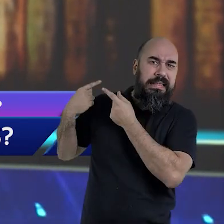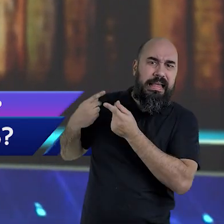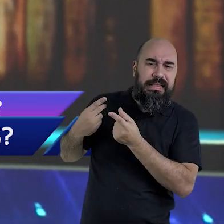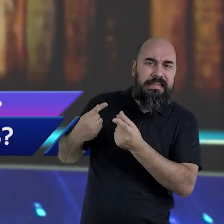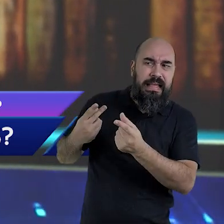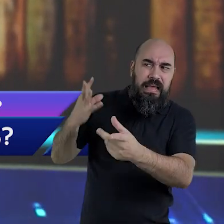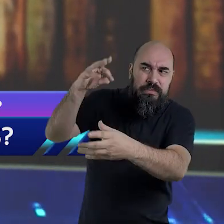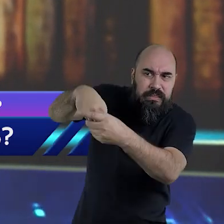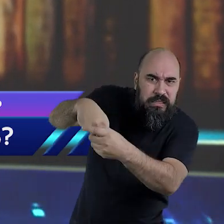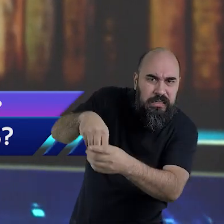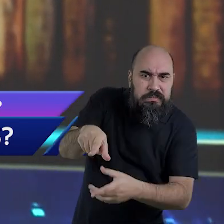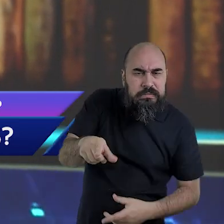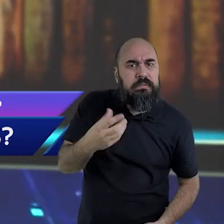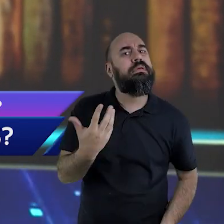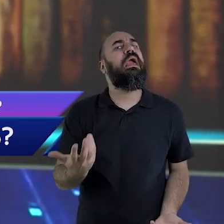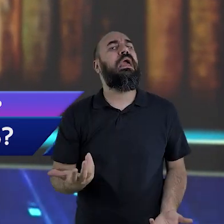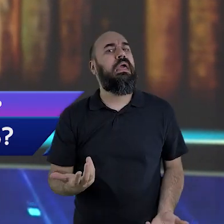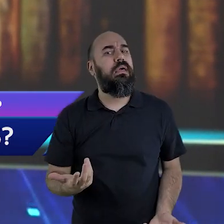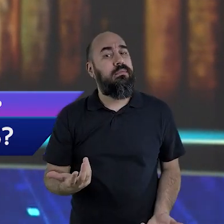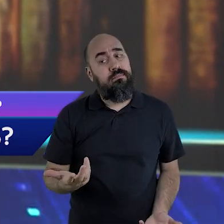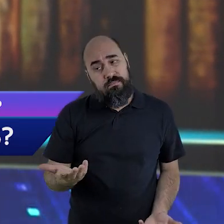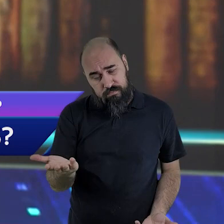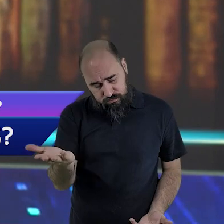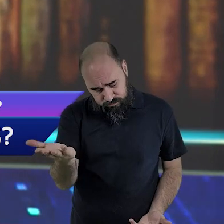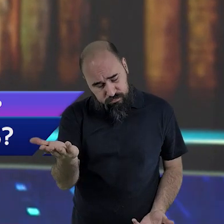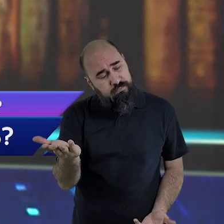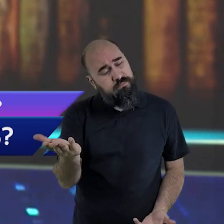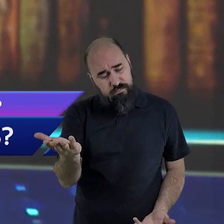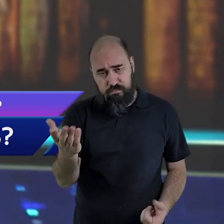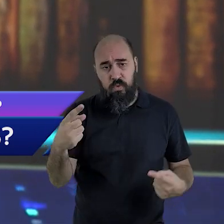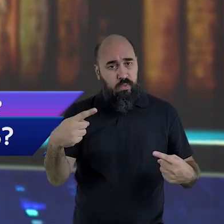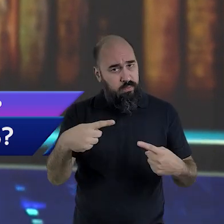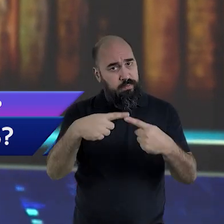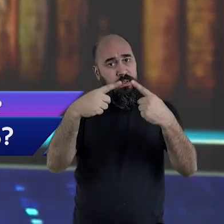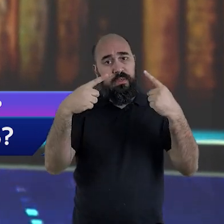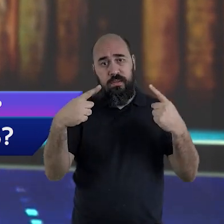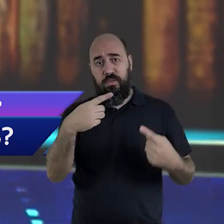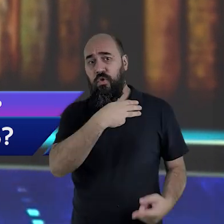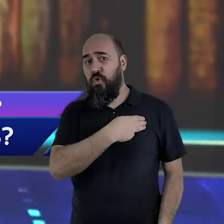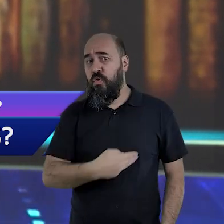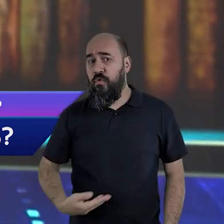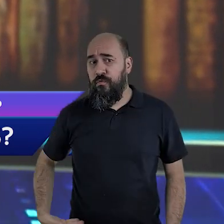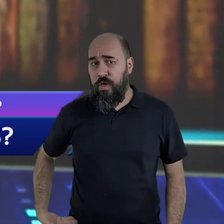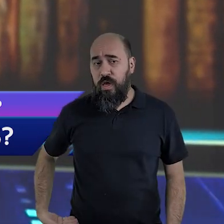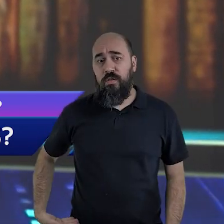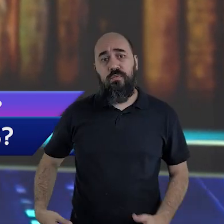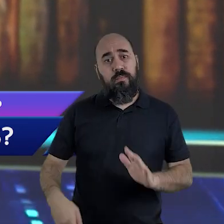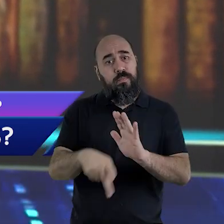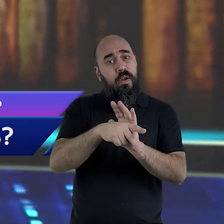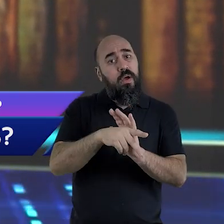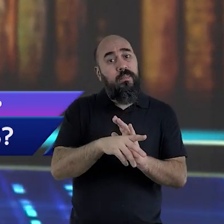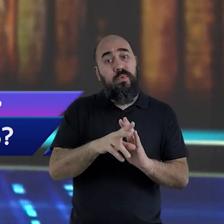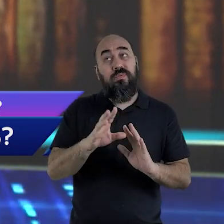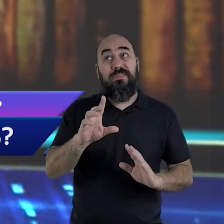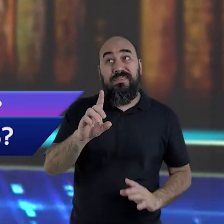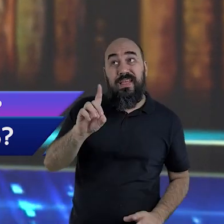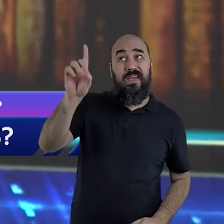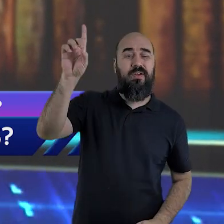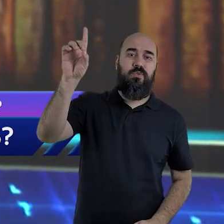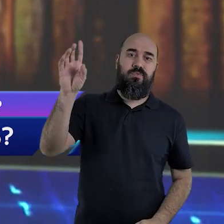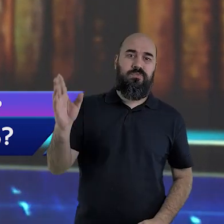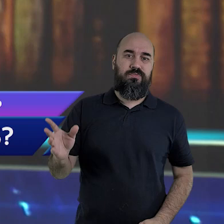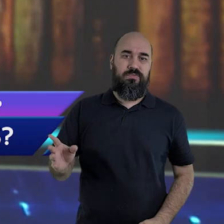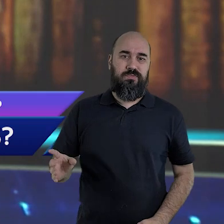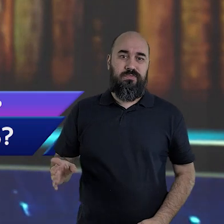eternidade. Então, o que a Bíblia está dizendo aqui tem a ver com um governante que não é humano. A cidade